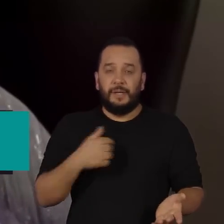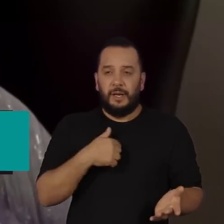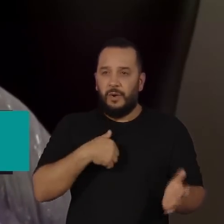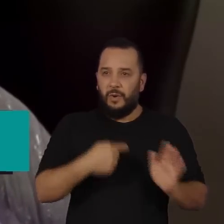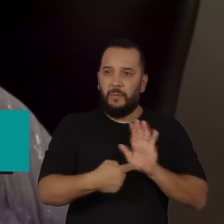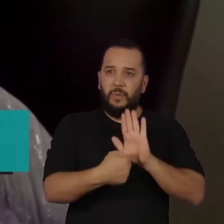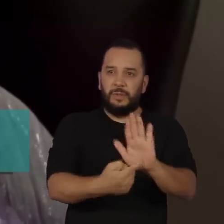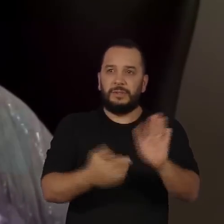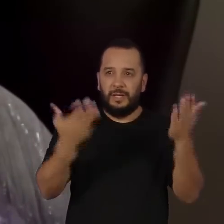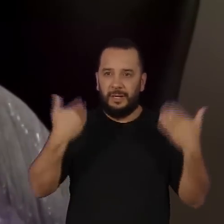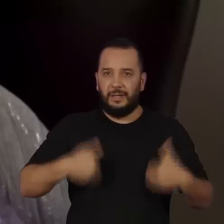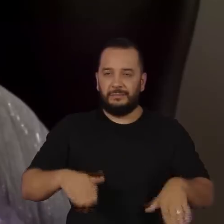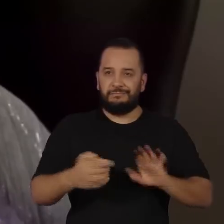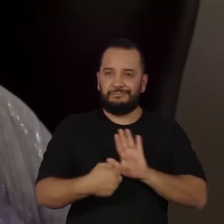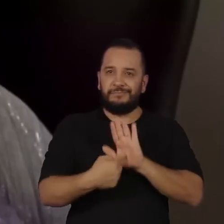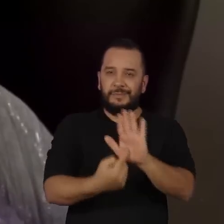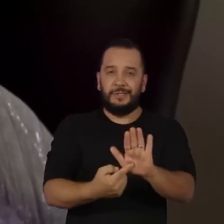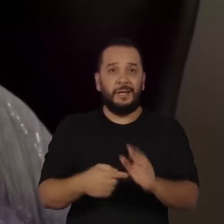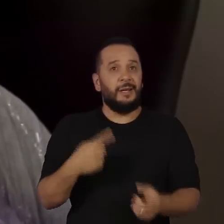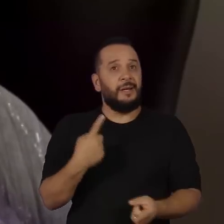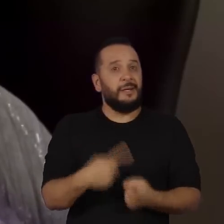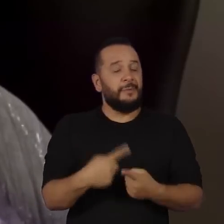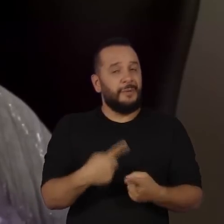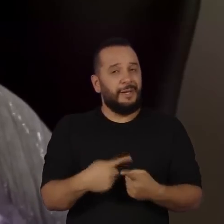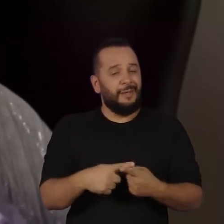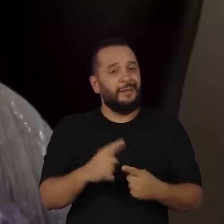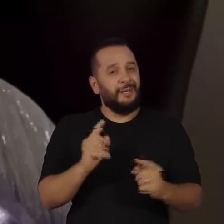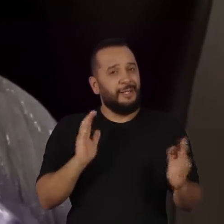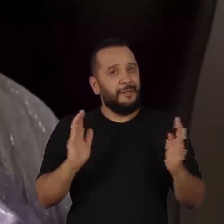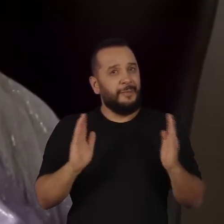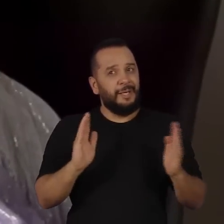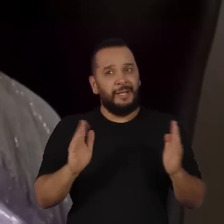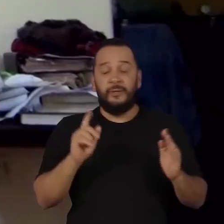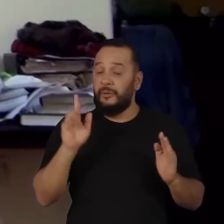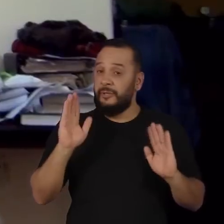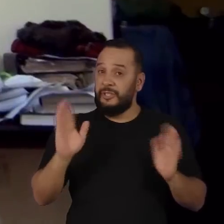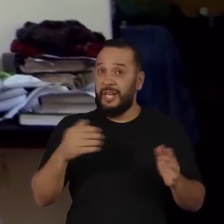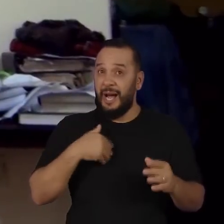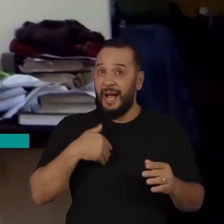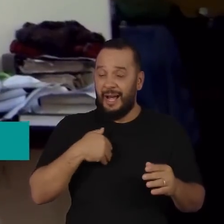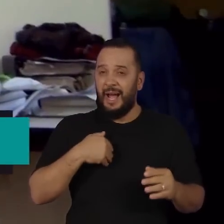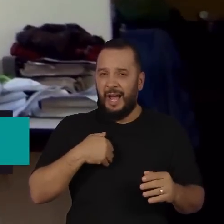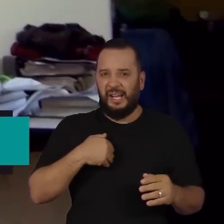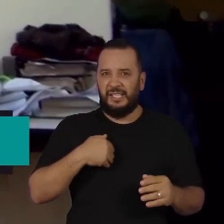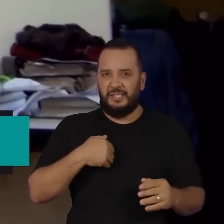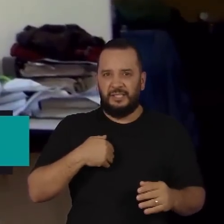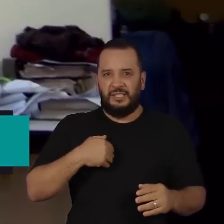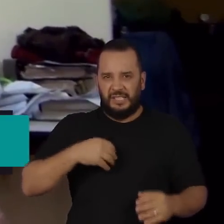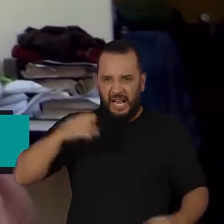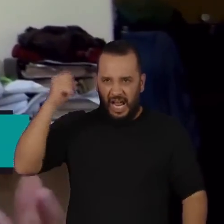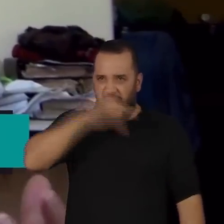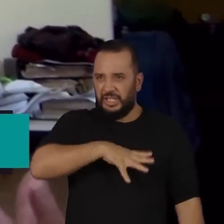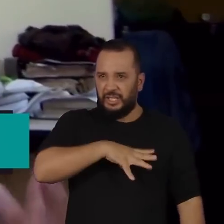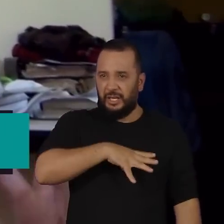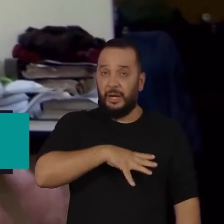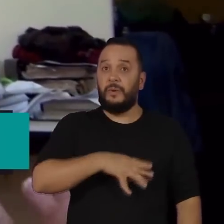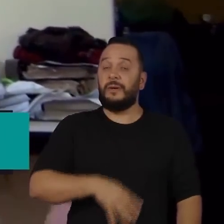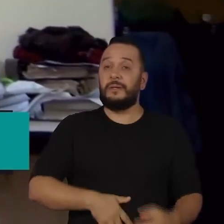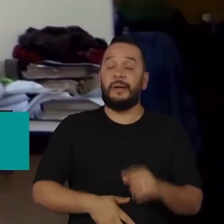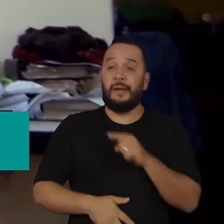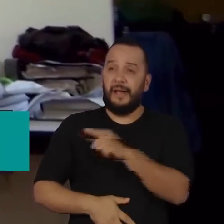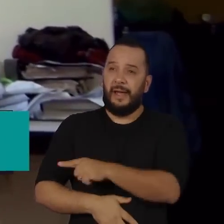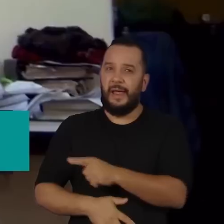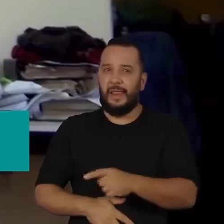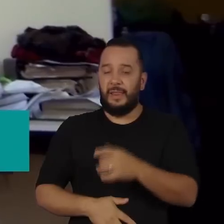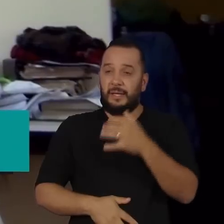mesma, porque era extremamente radical. Lembro muito dela, porque ela era muito